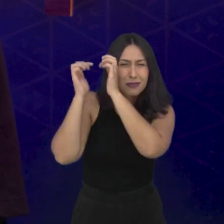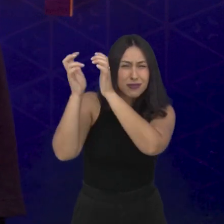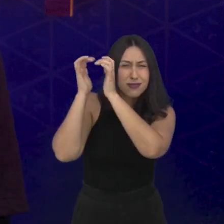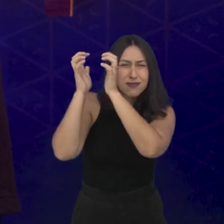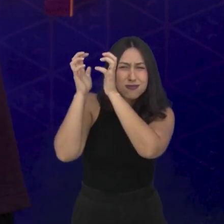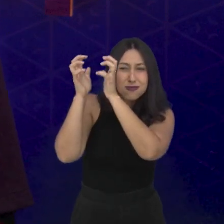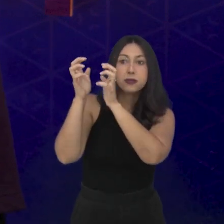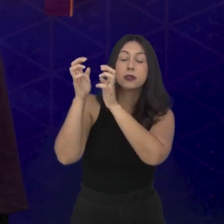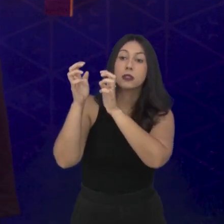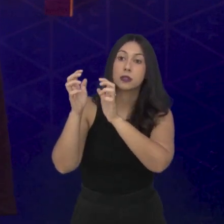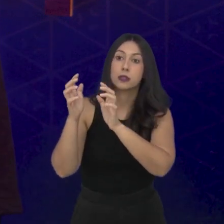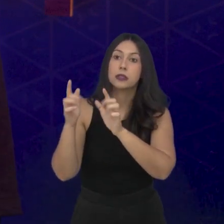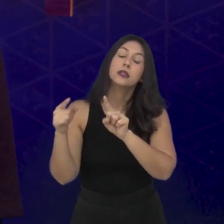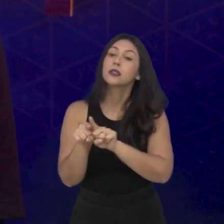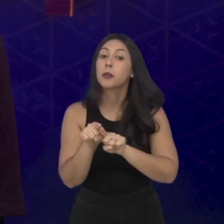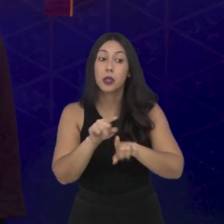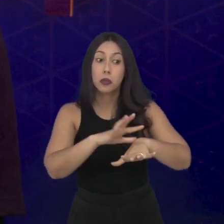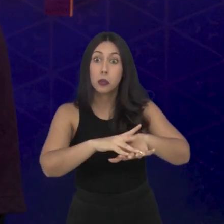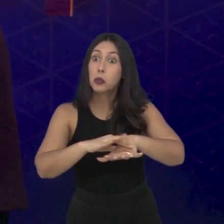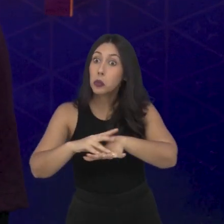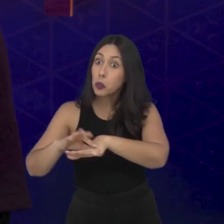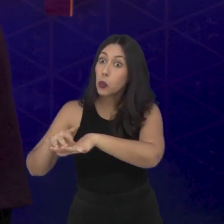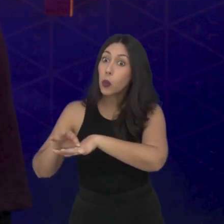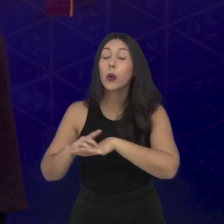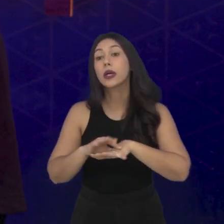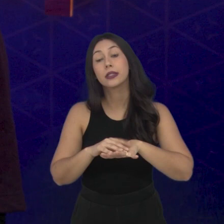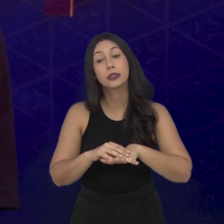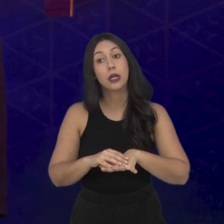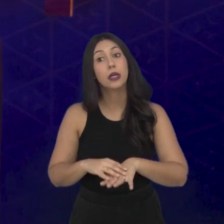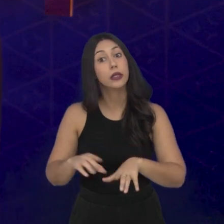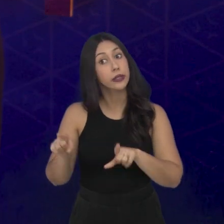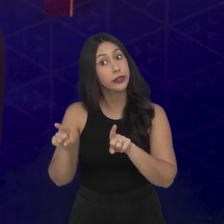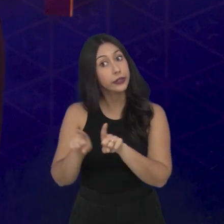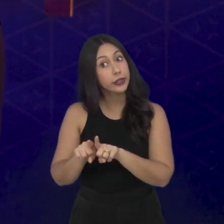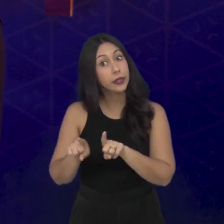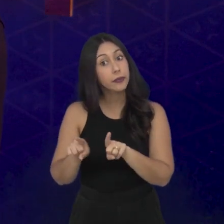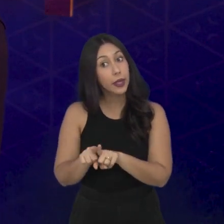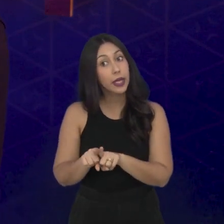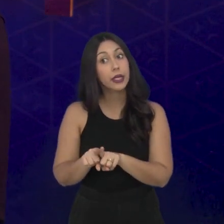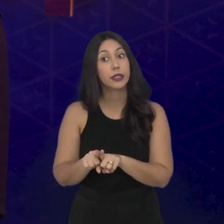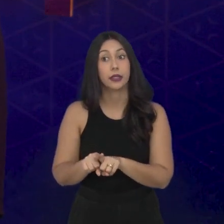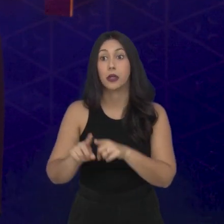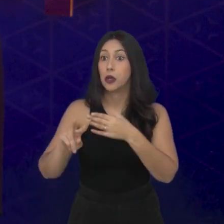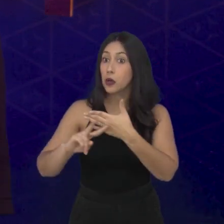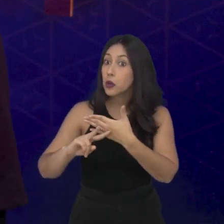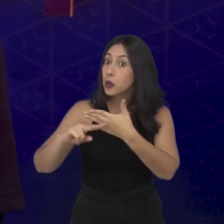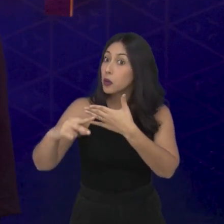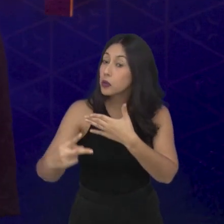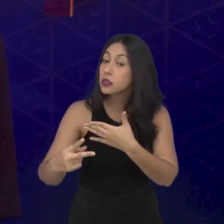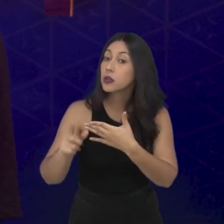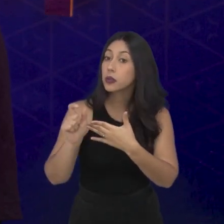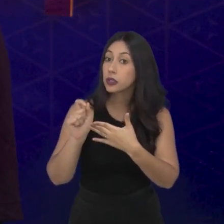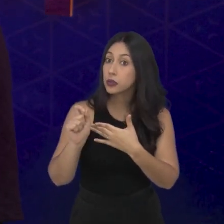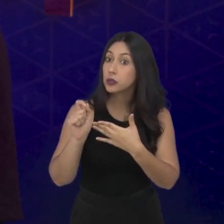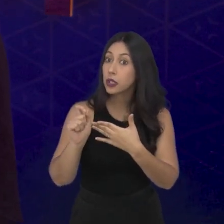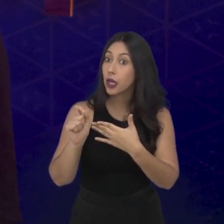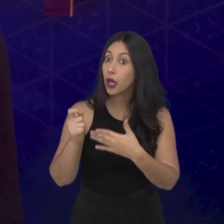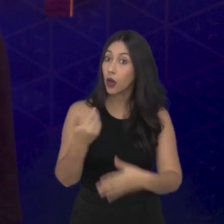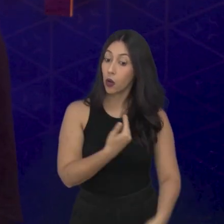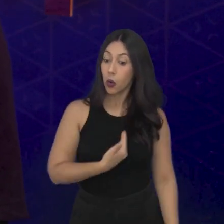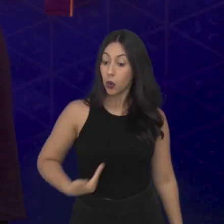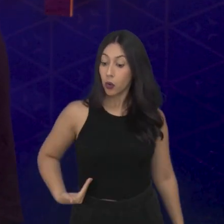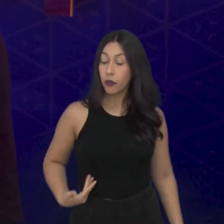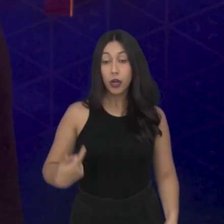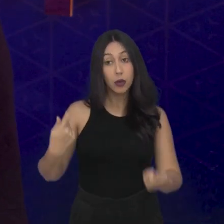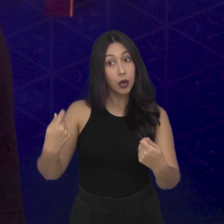E outras patologias surgindo e tudo mais. E, inclusive, em resposta a isso, o poder público teve